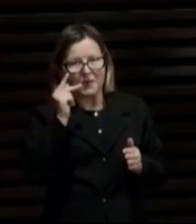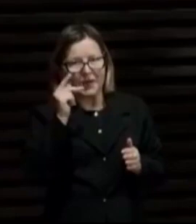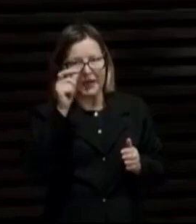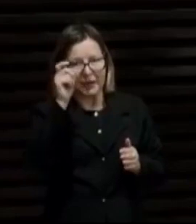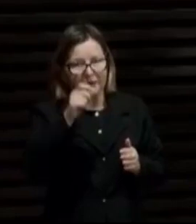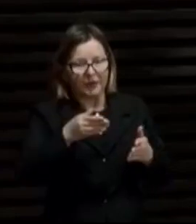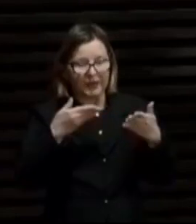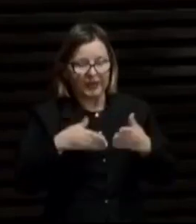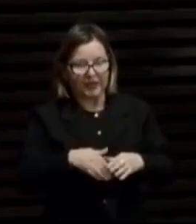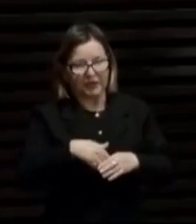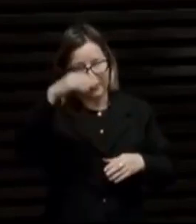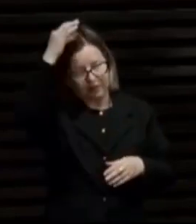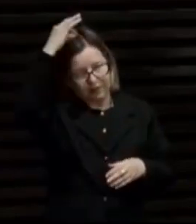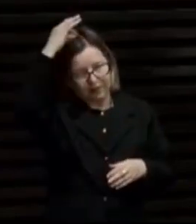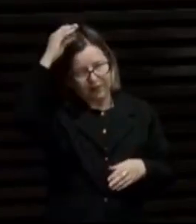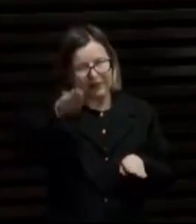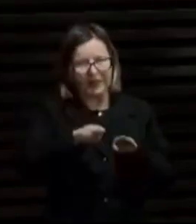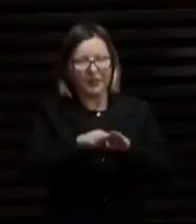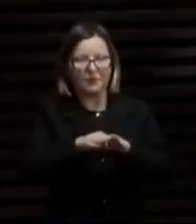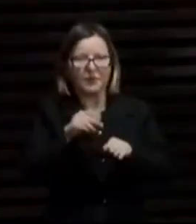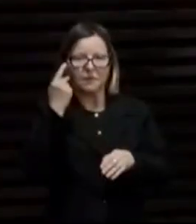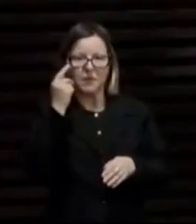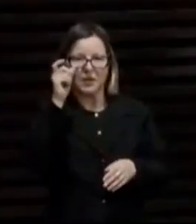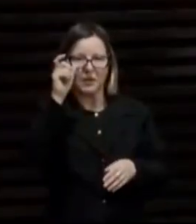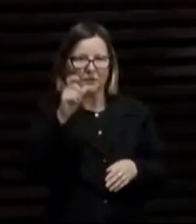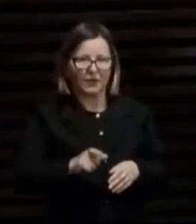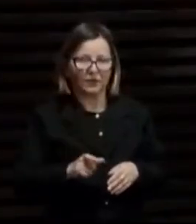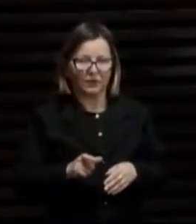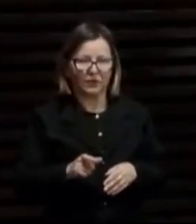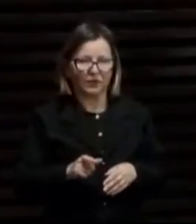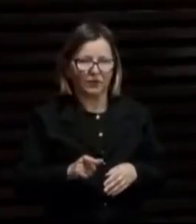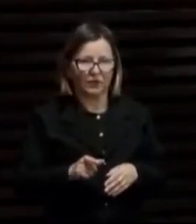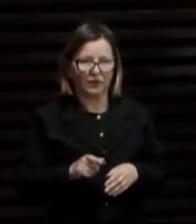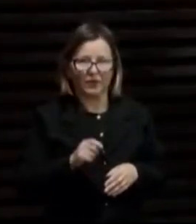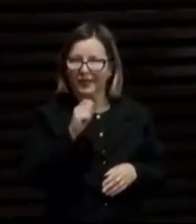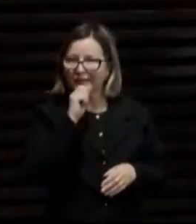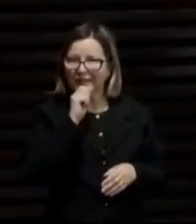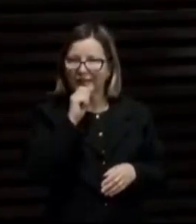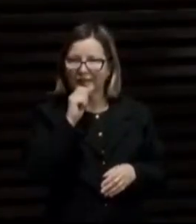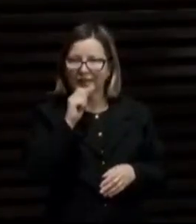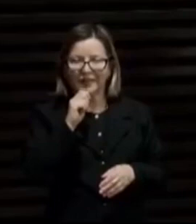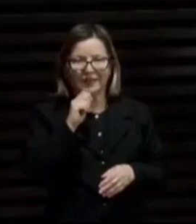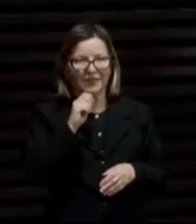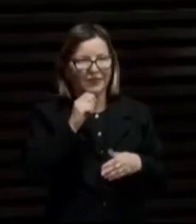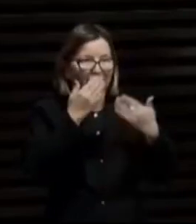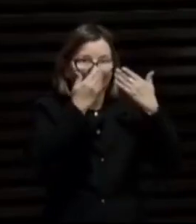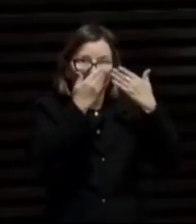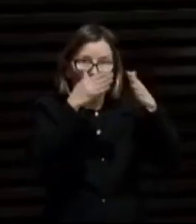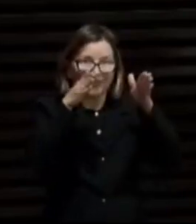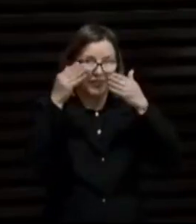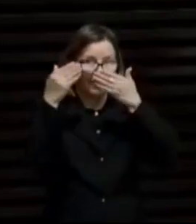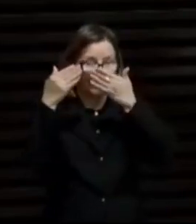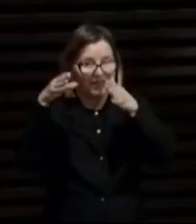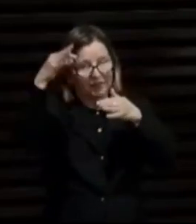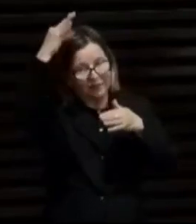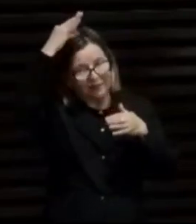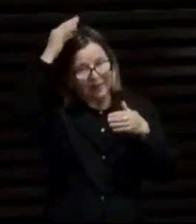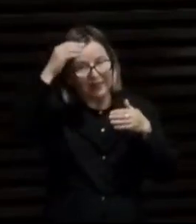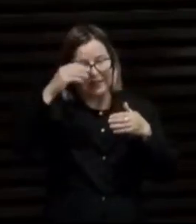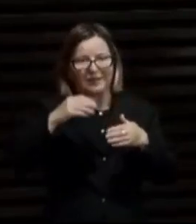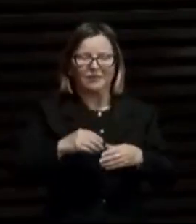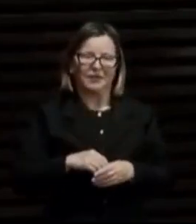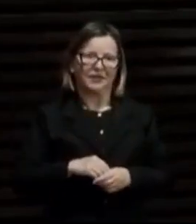para aquele que ainda não teve seus olhos abertos para o seu real estado. Por isso que é